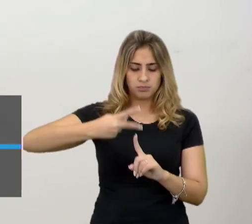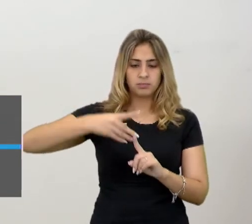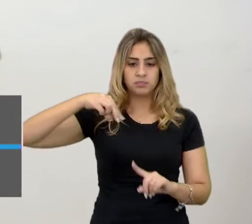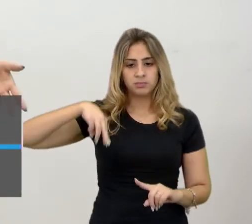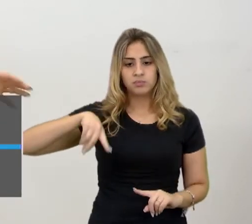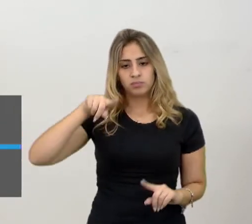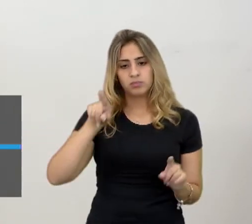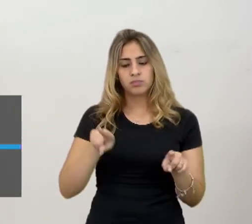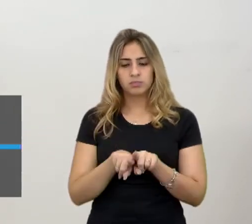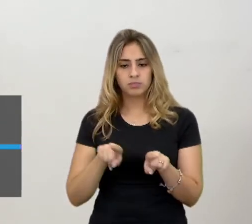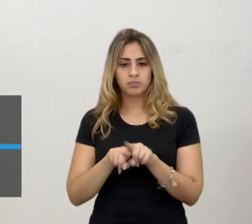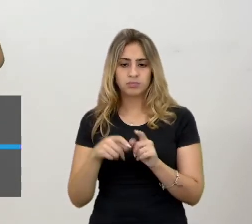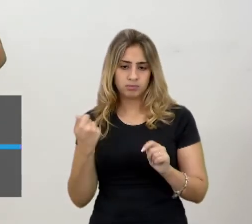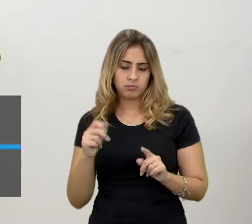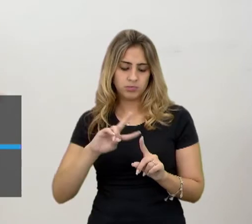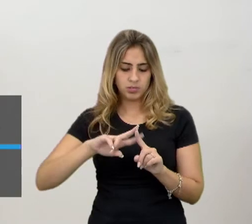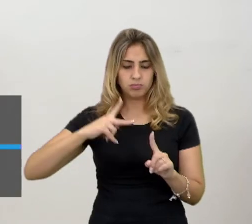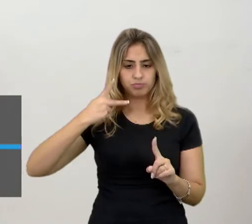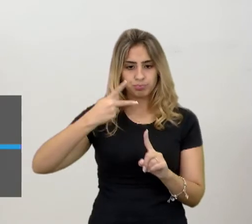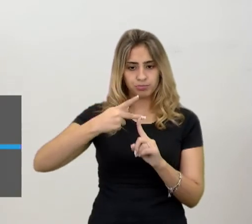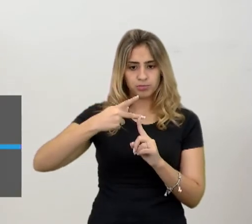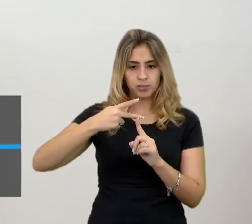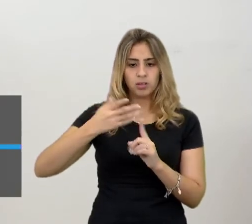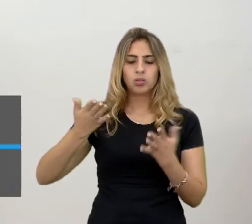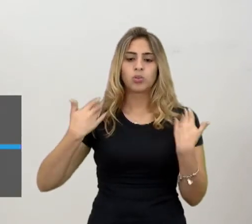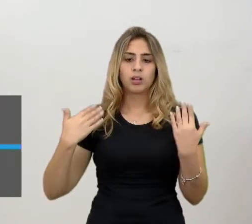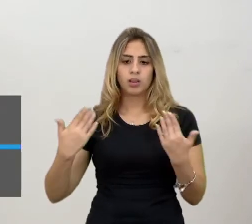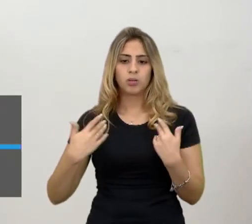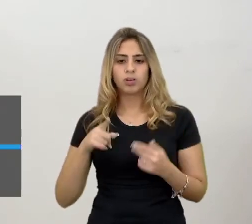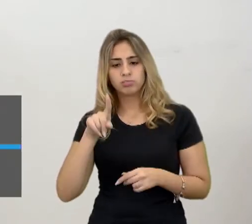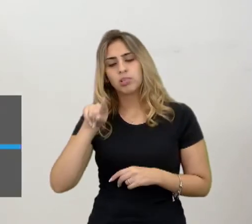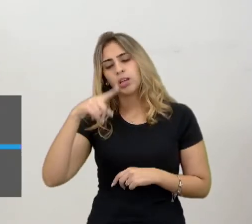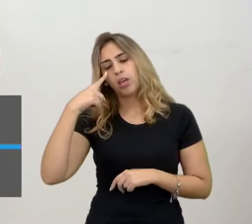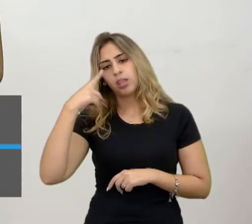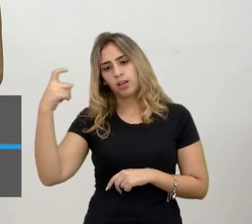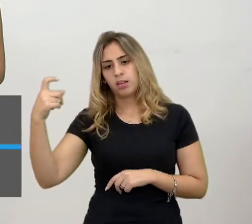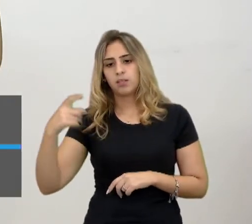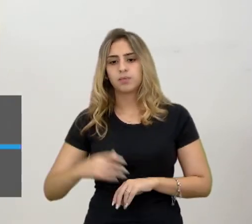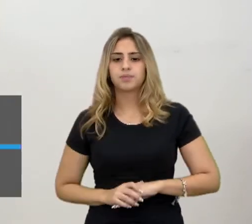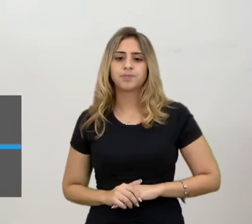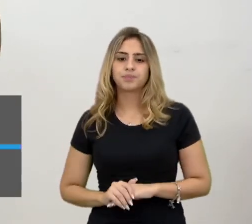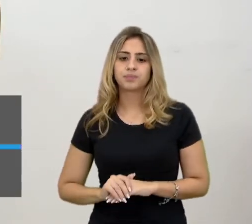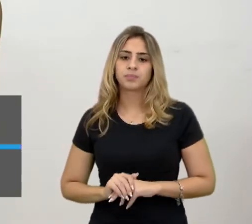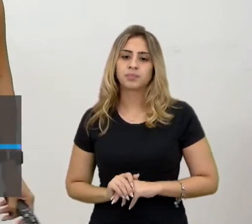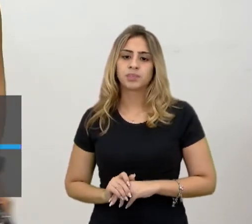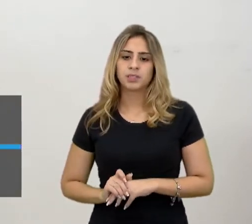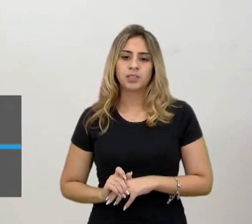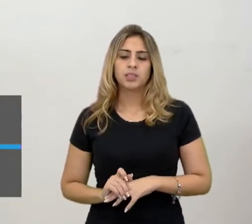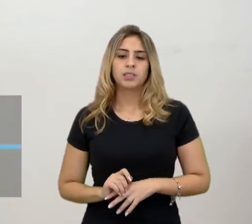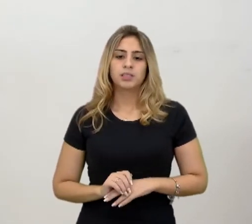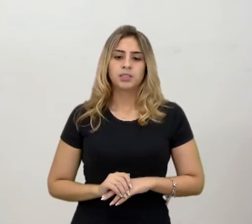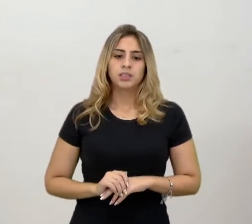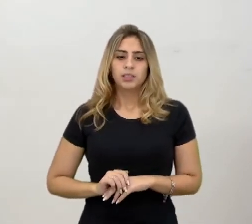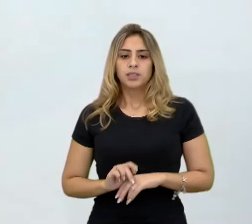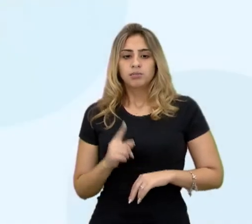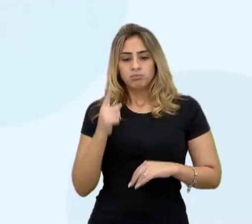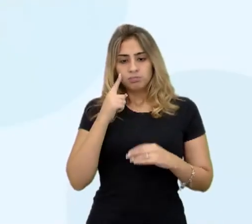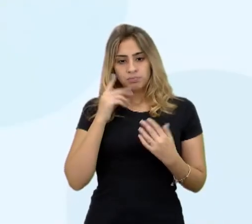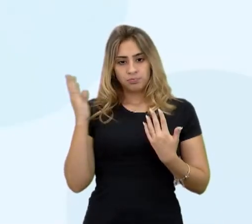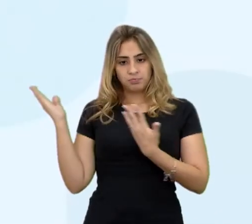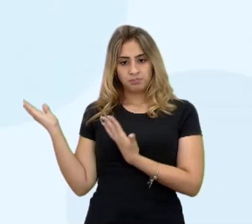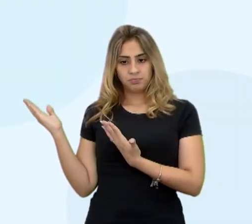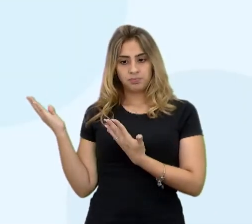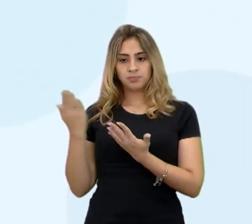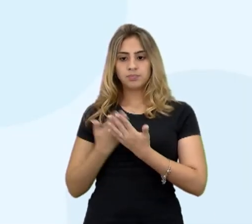temperatura, você também tem que dobrar a quantidade de calor. Esta é a ideia, tá bom? Enquanto que, olha lá na tela, quando a